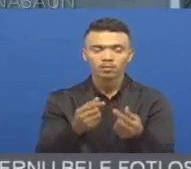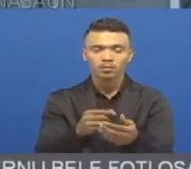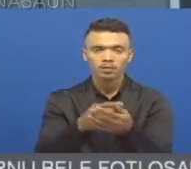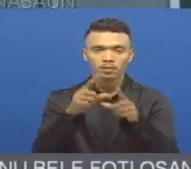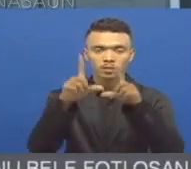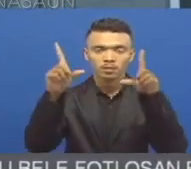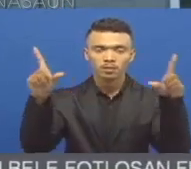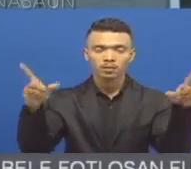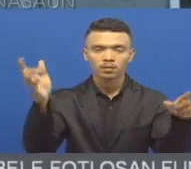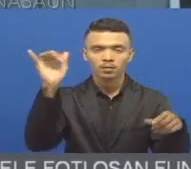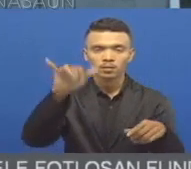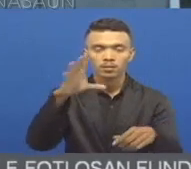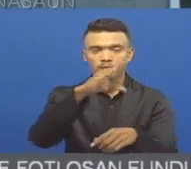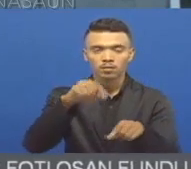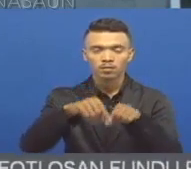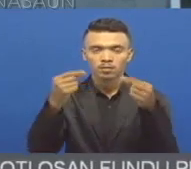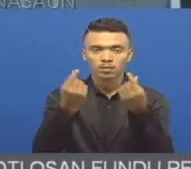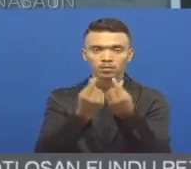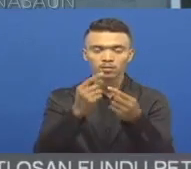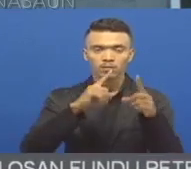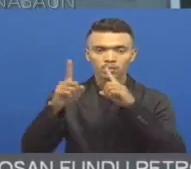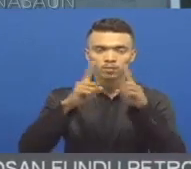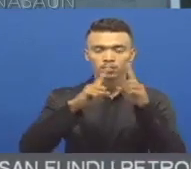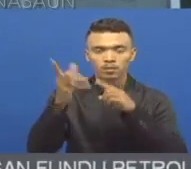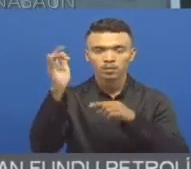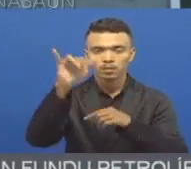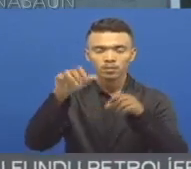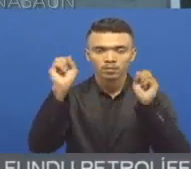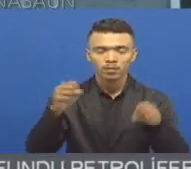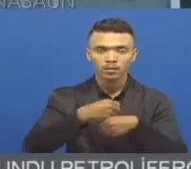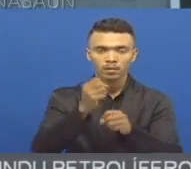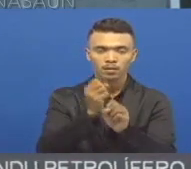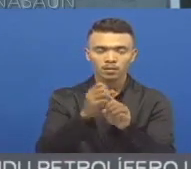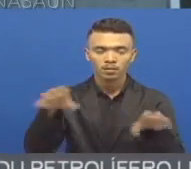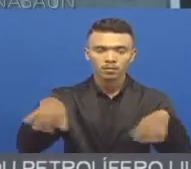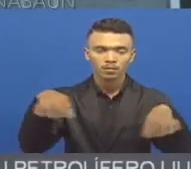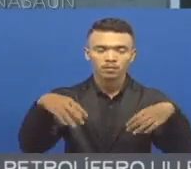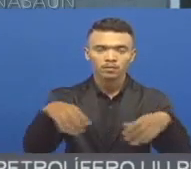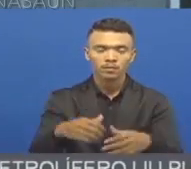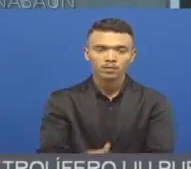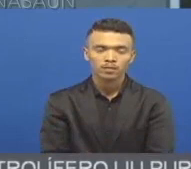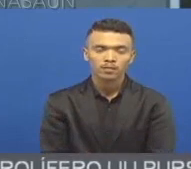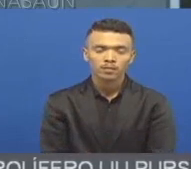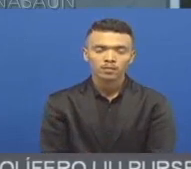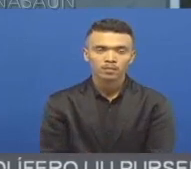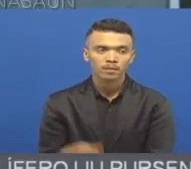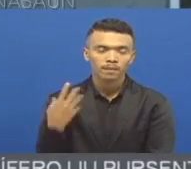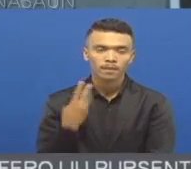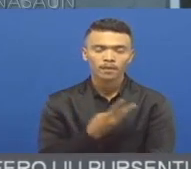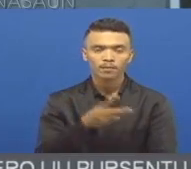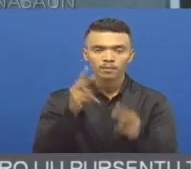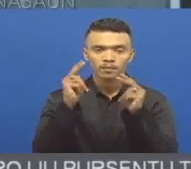ou equipa comerciais para atubel halo serviço. E da Seluk, amimos precisa